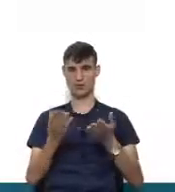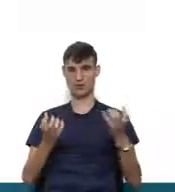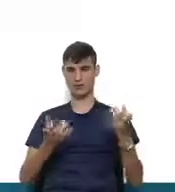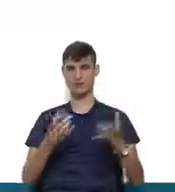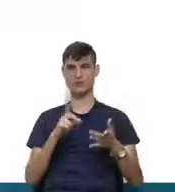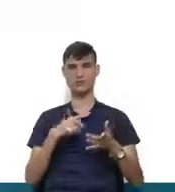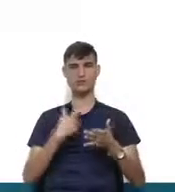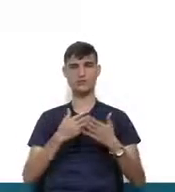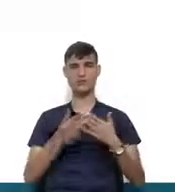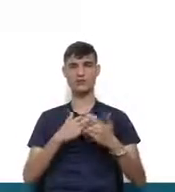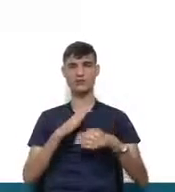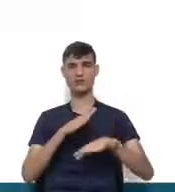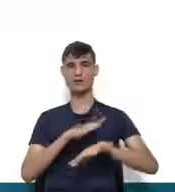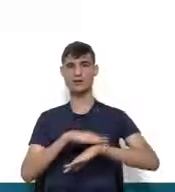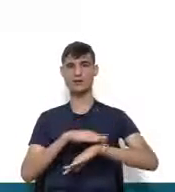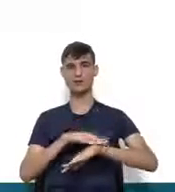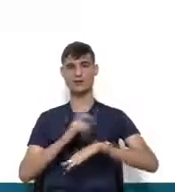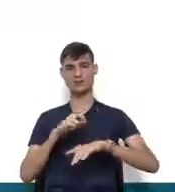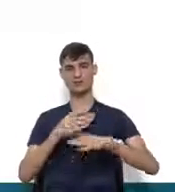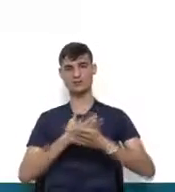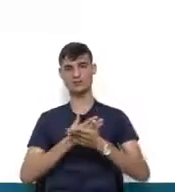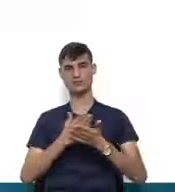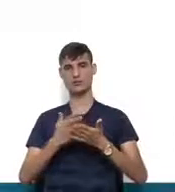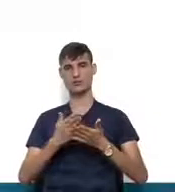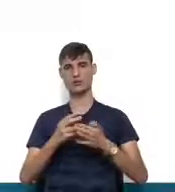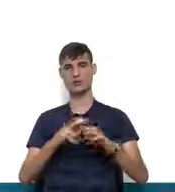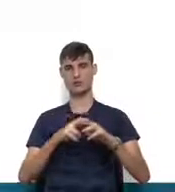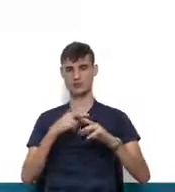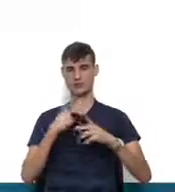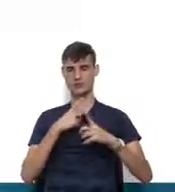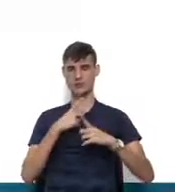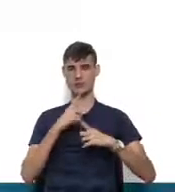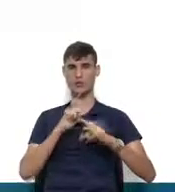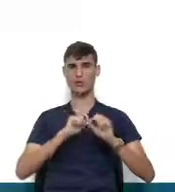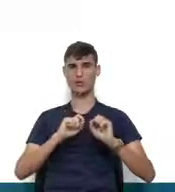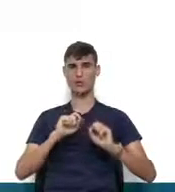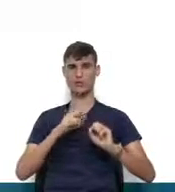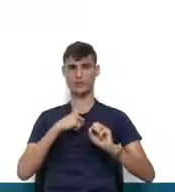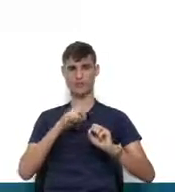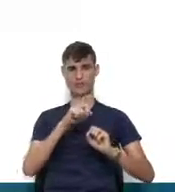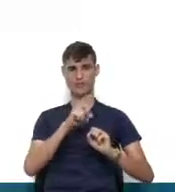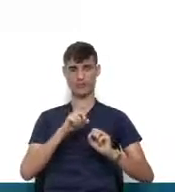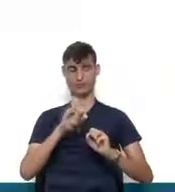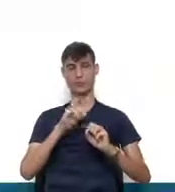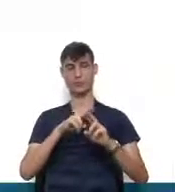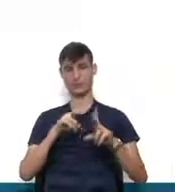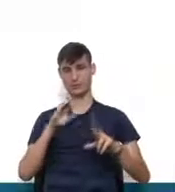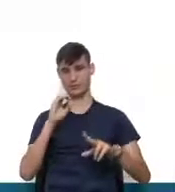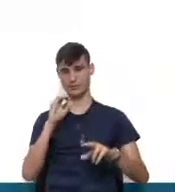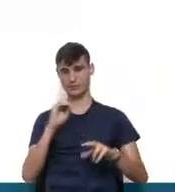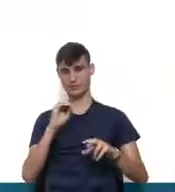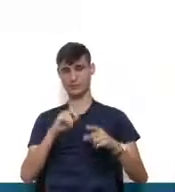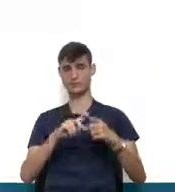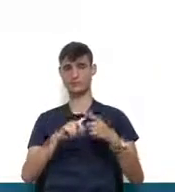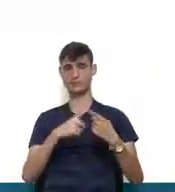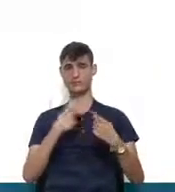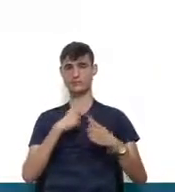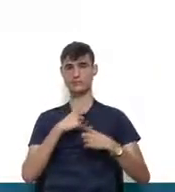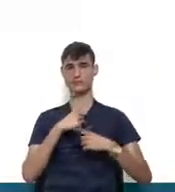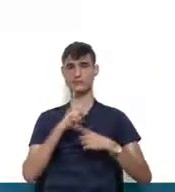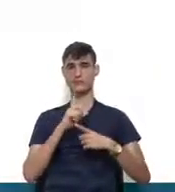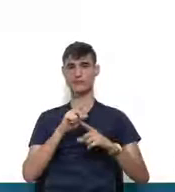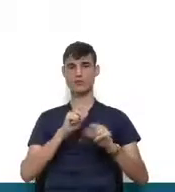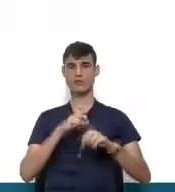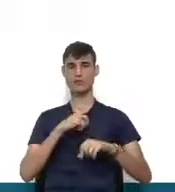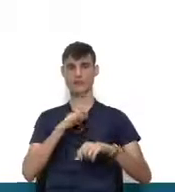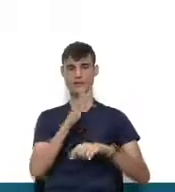qualquer instante de tempo. Então, ali a gente vai ter agora um x igual a 0, né, e considerando o